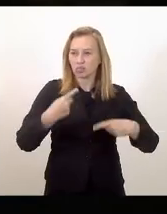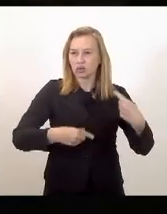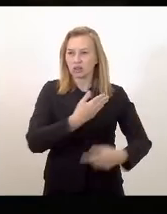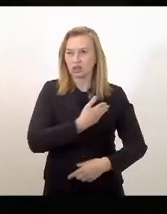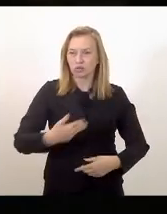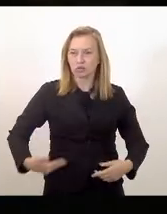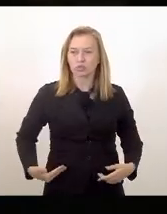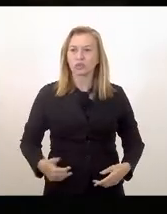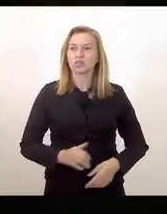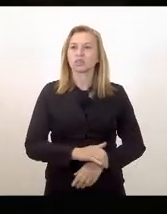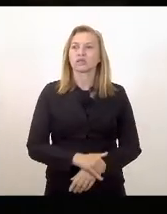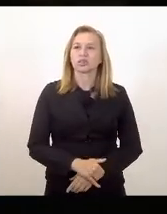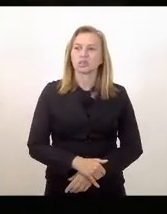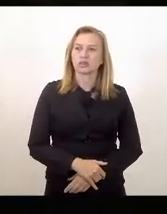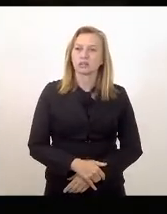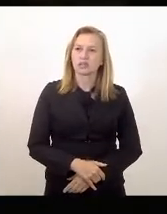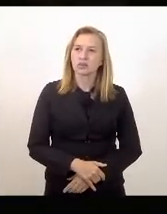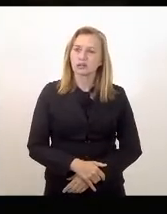saúde.